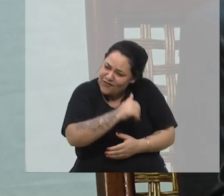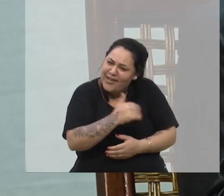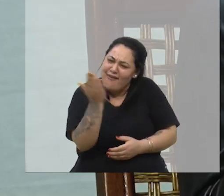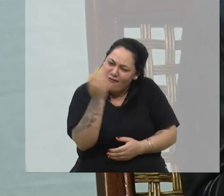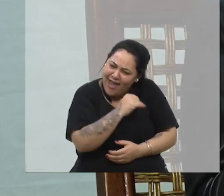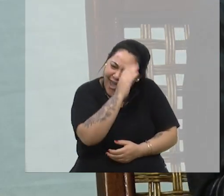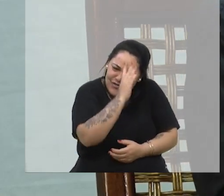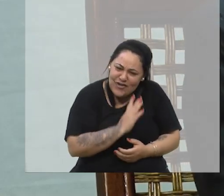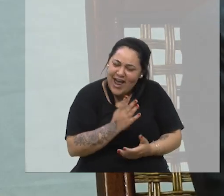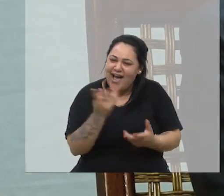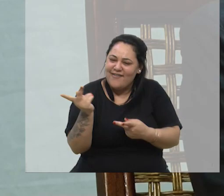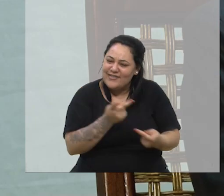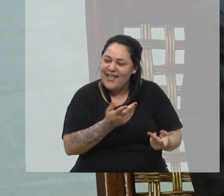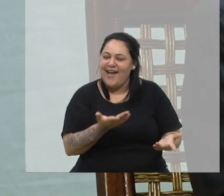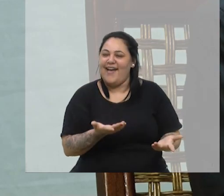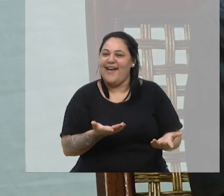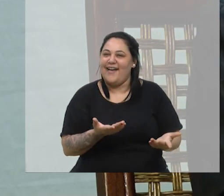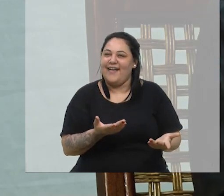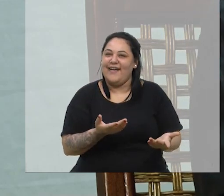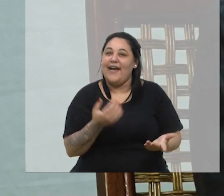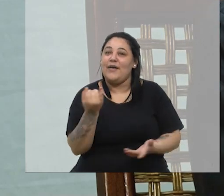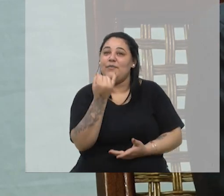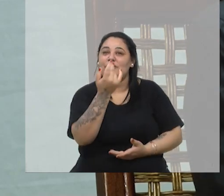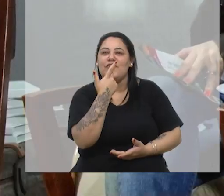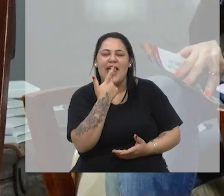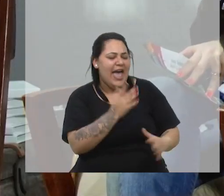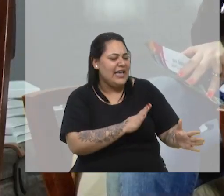organizar para ir. Como é que faz? Tem que pagar? Ou é só